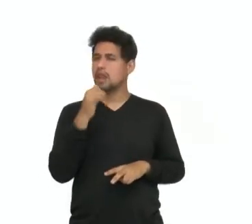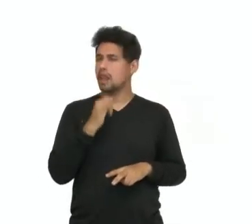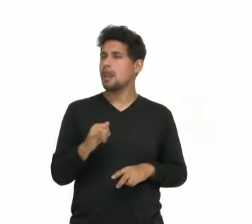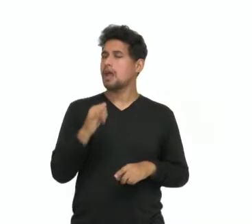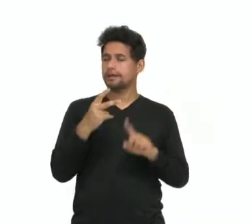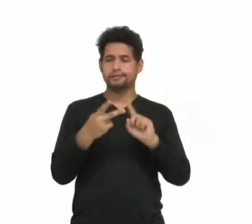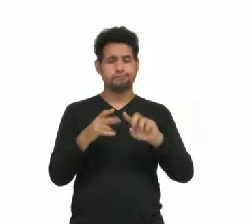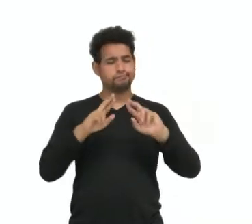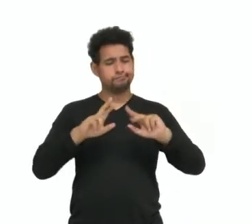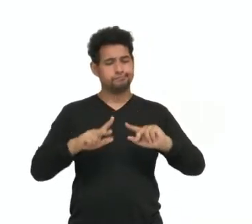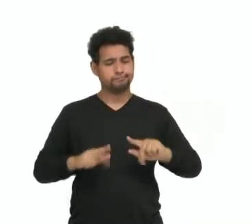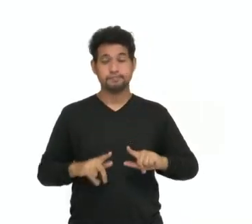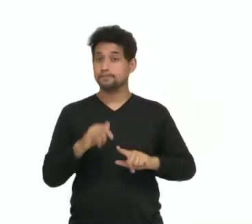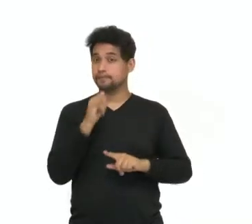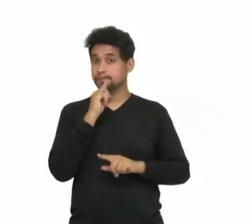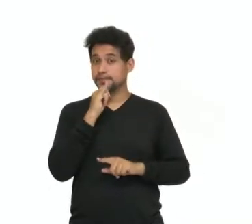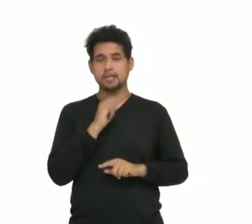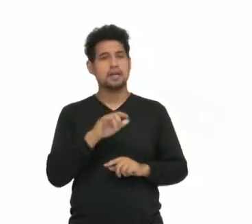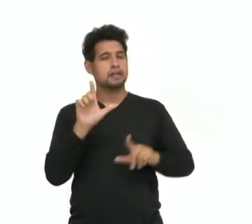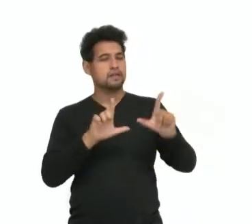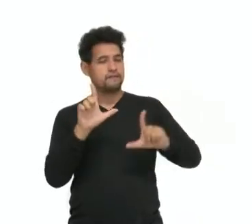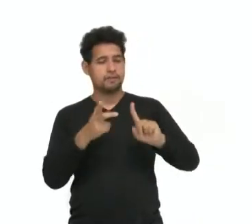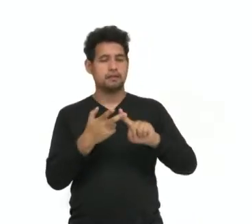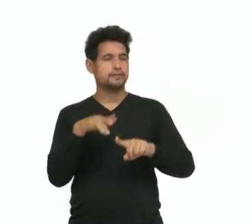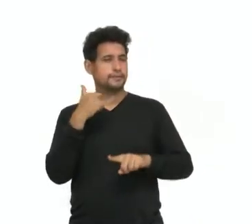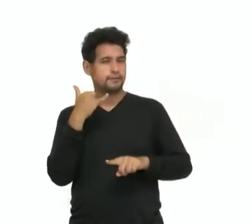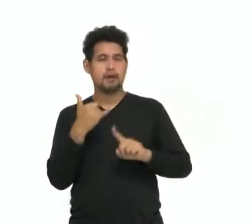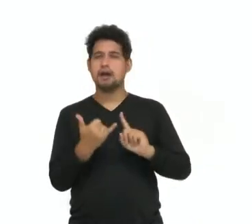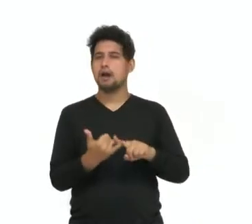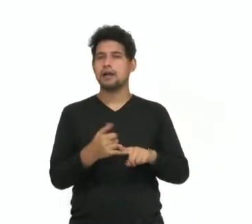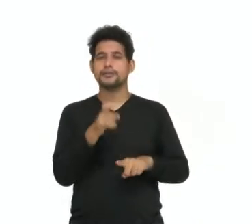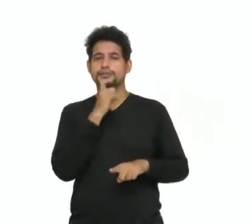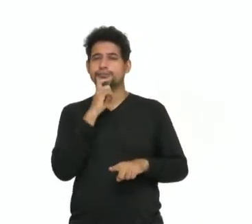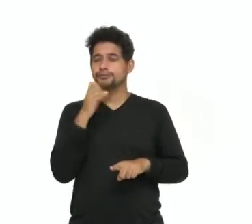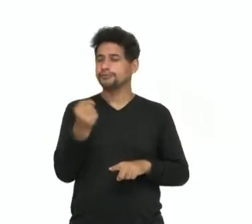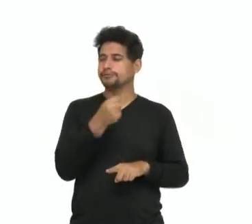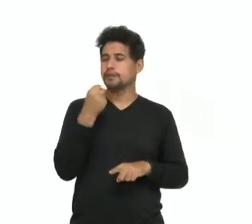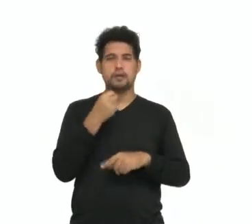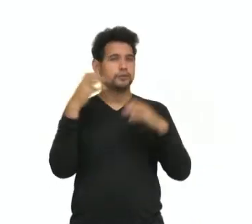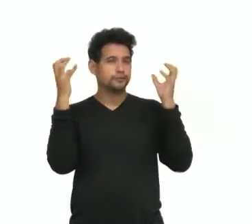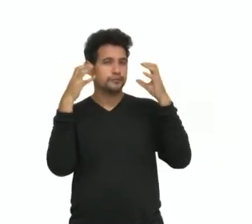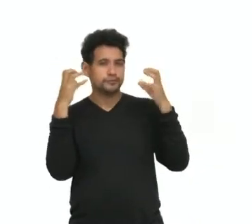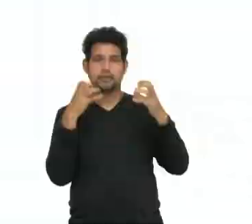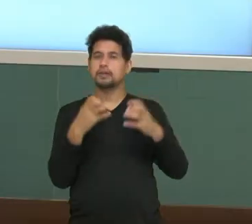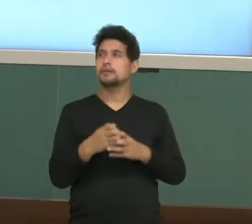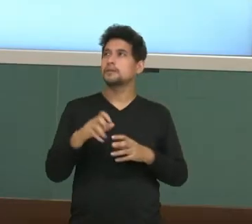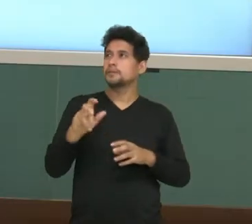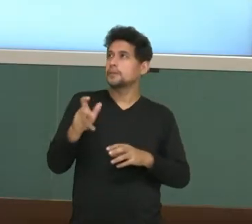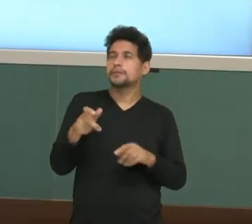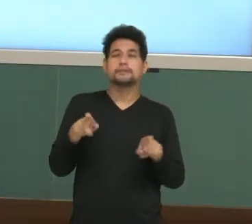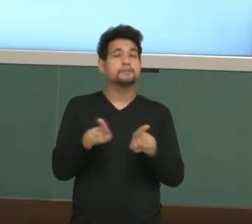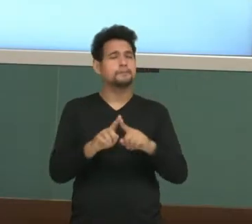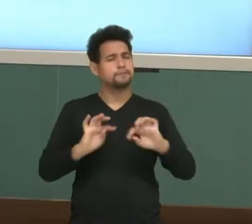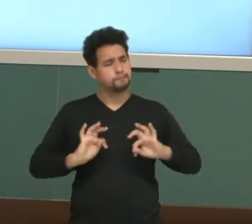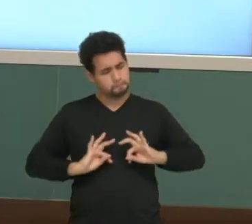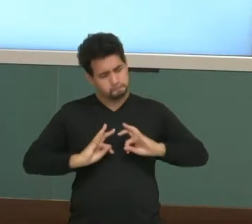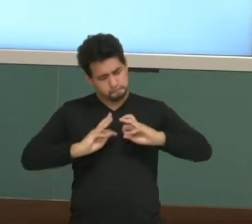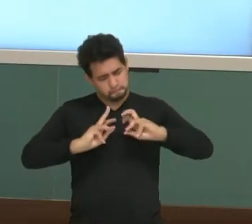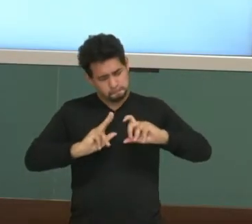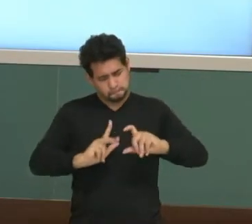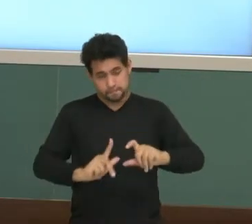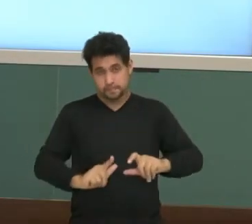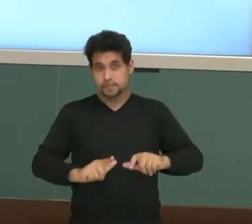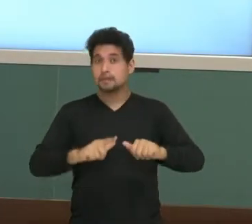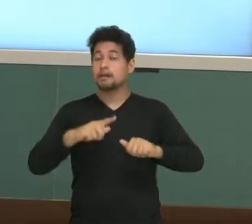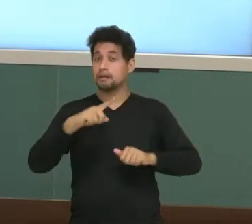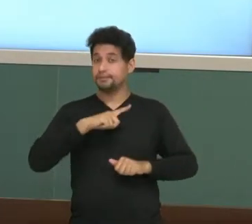e eletrônicos, como por exemplo, TV, celular, geladeira, chuveiro elétrico. Esses equipamentos todos que temos